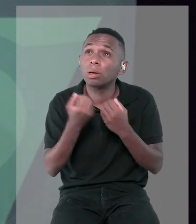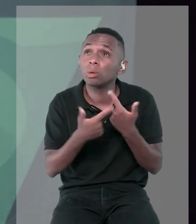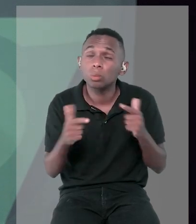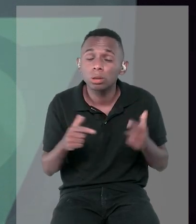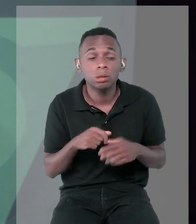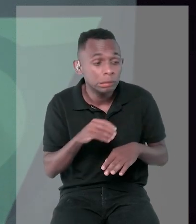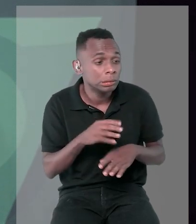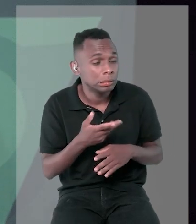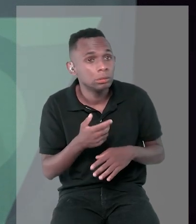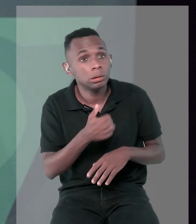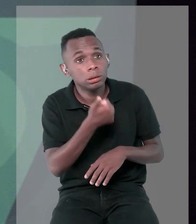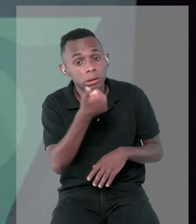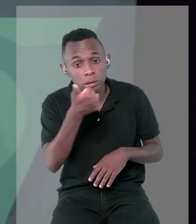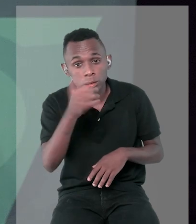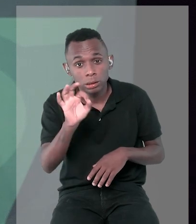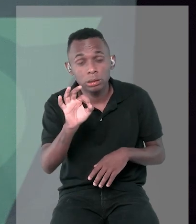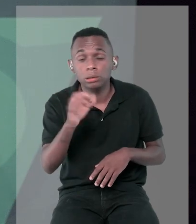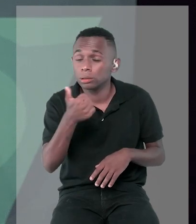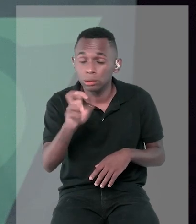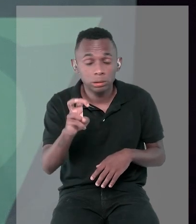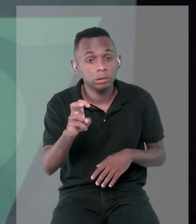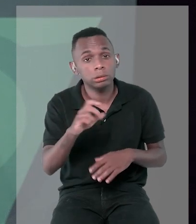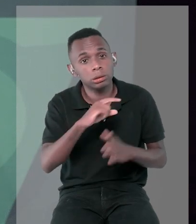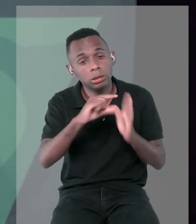Isso é 15 linhas. O Mineirinho,